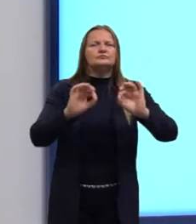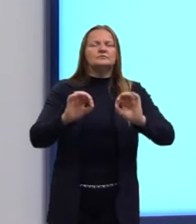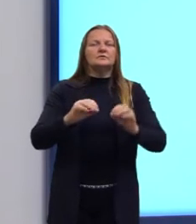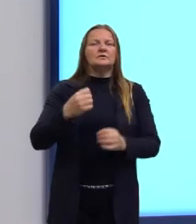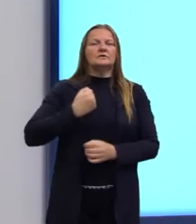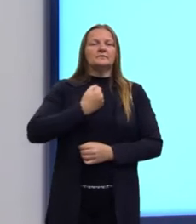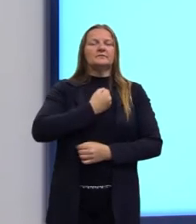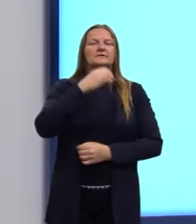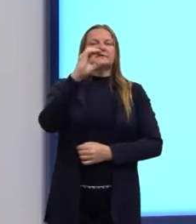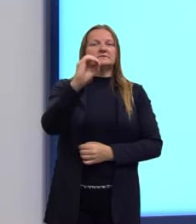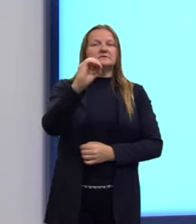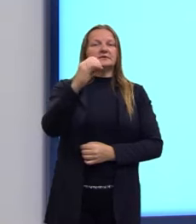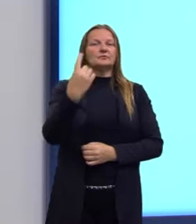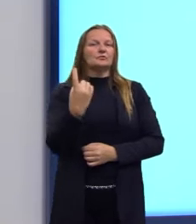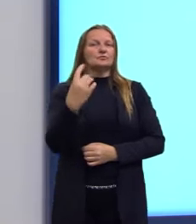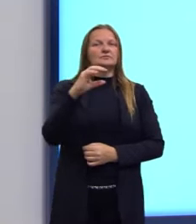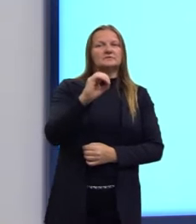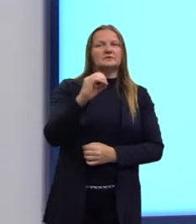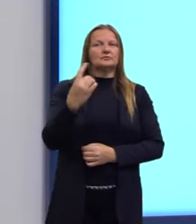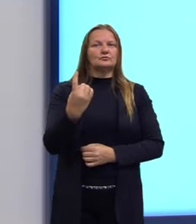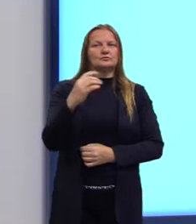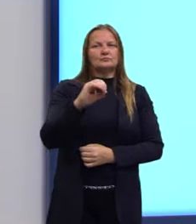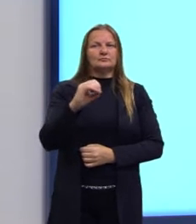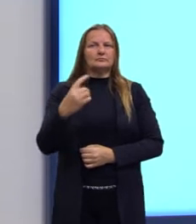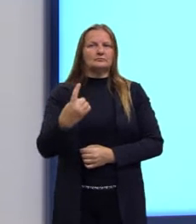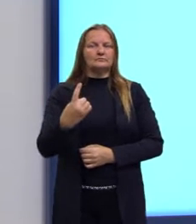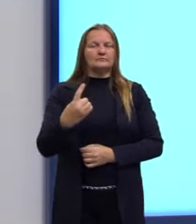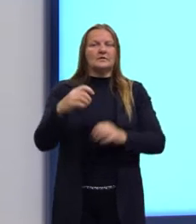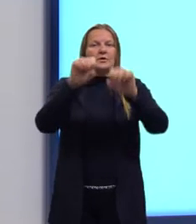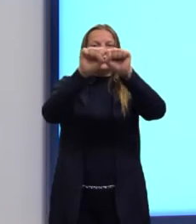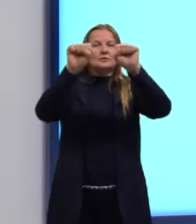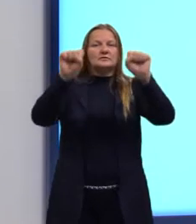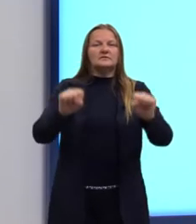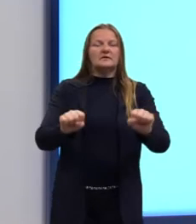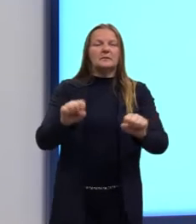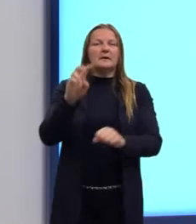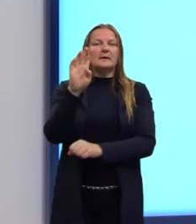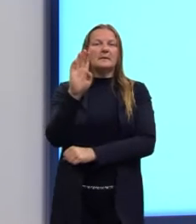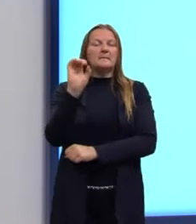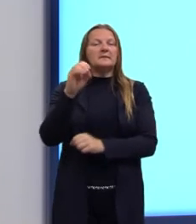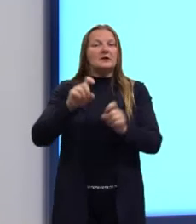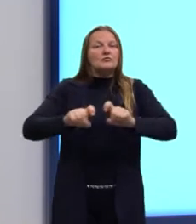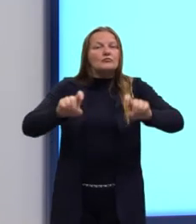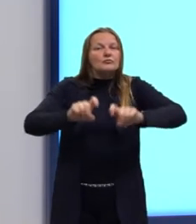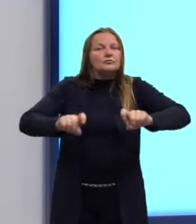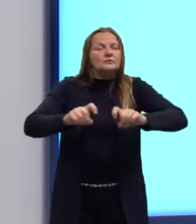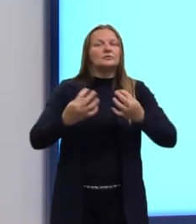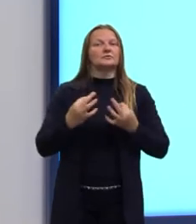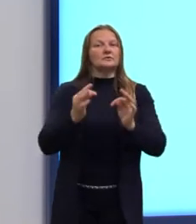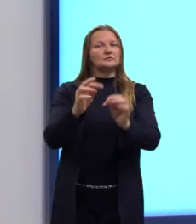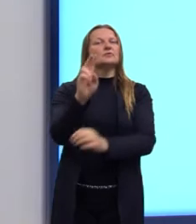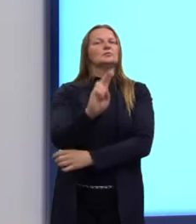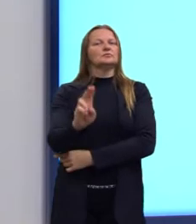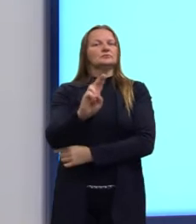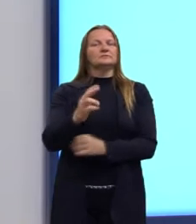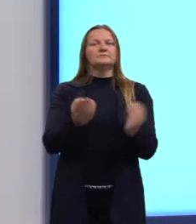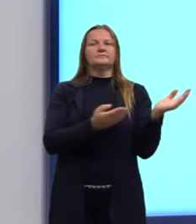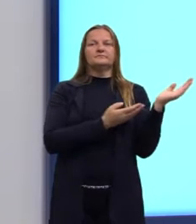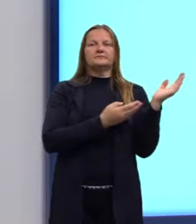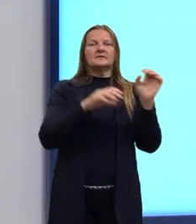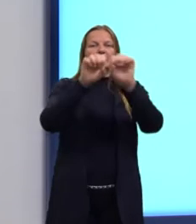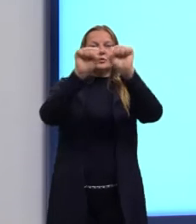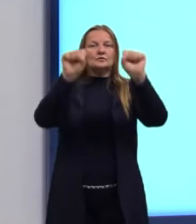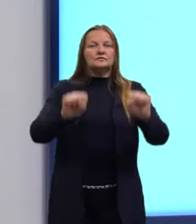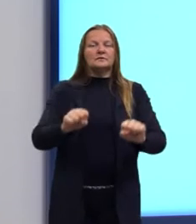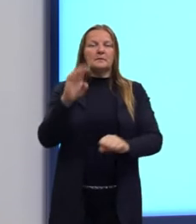algarismos 0 e 1 que é né o sistema que os computadores né tecnologia utiliza que nós chamamos de